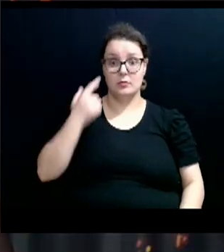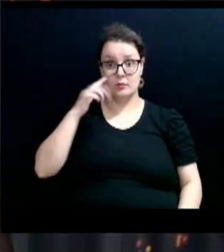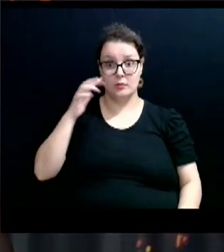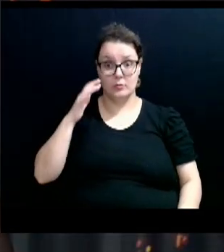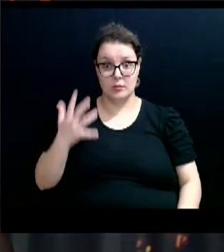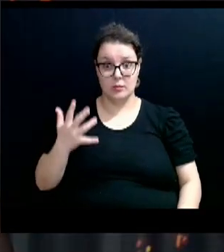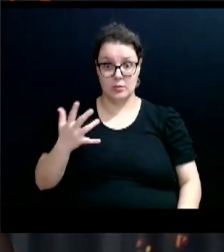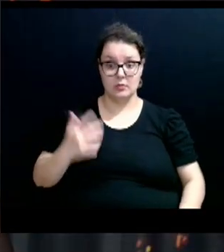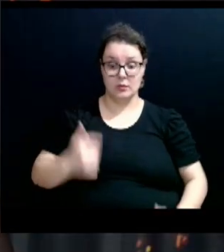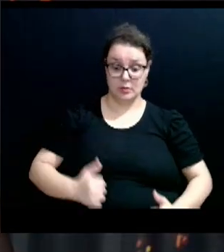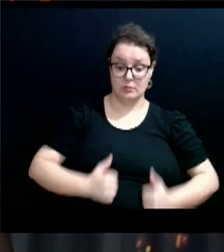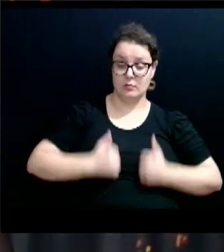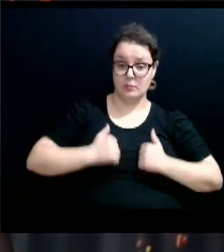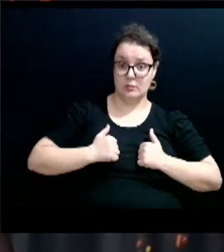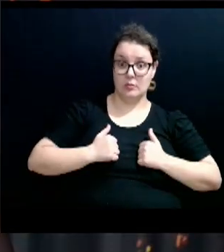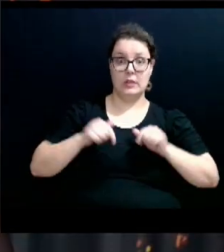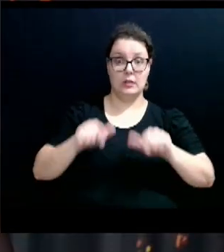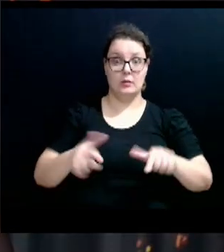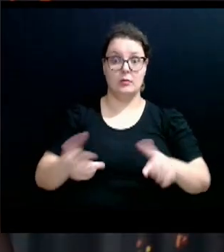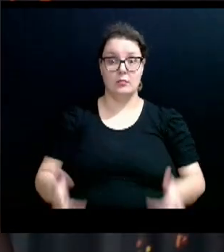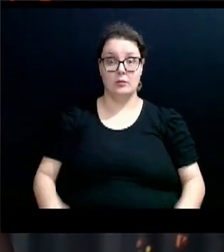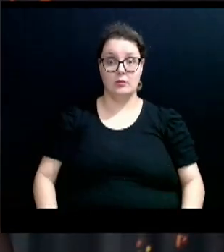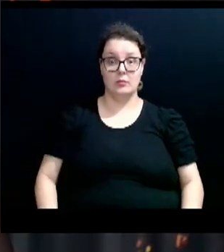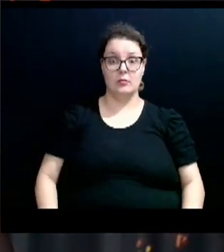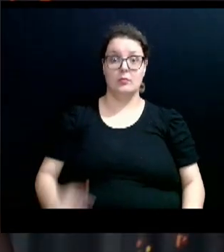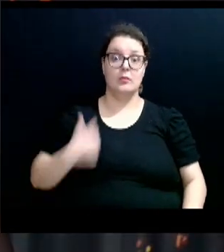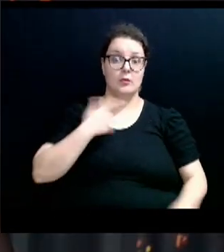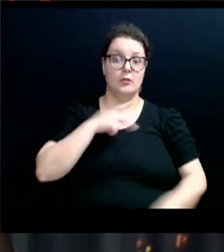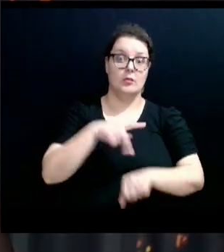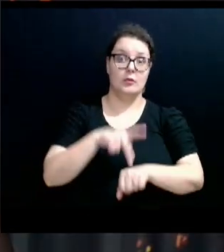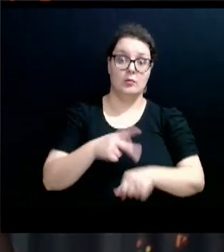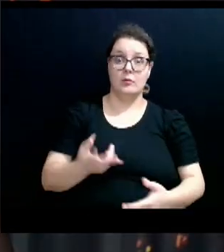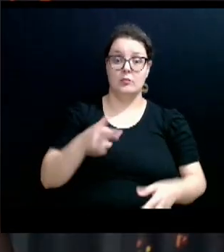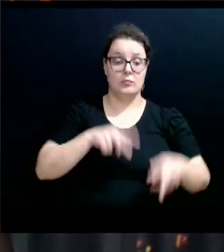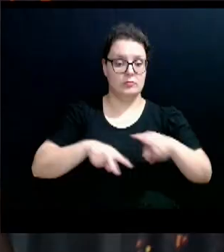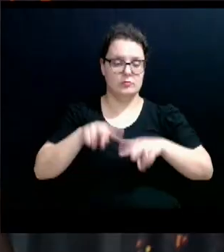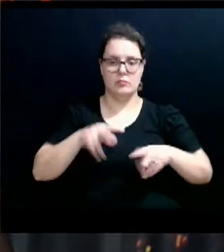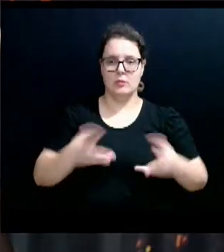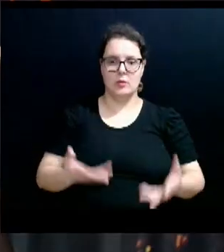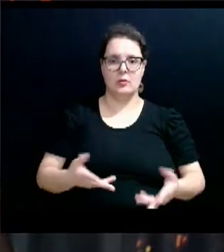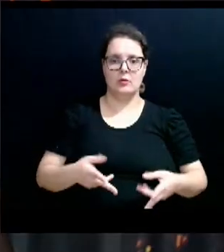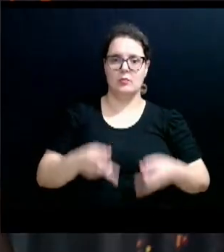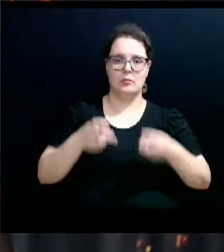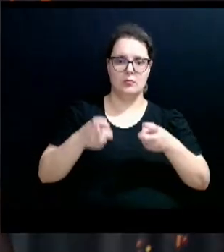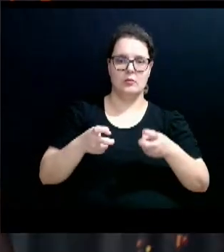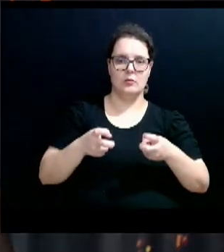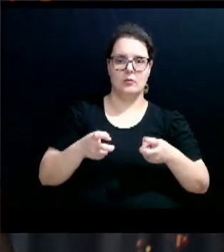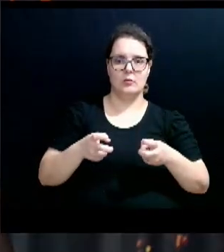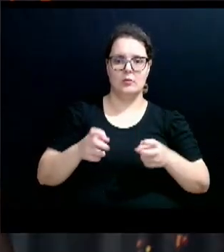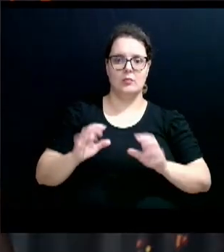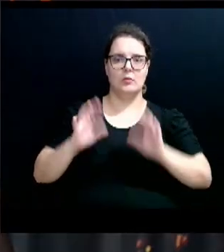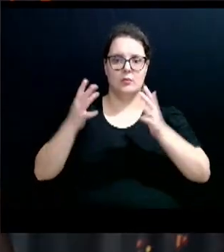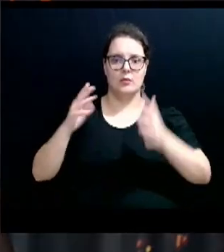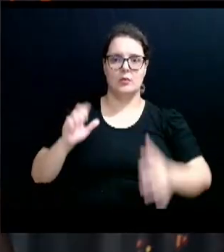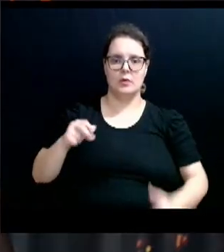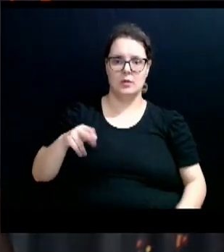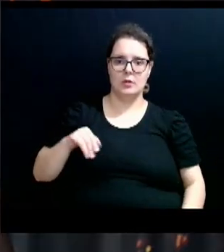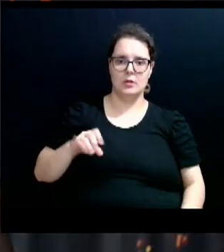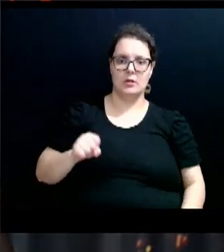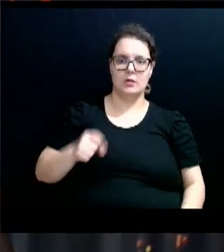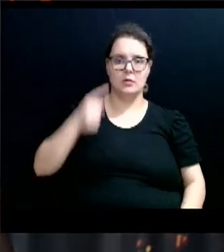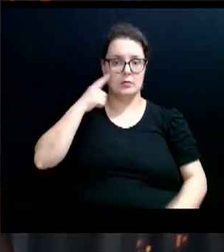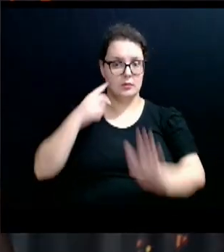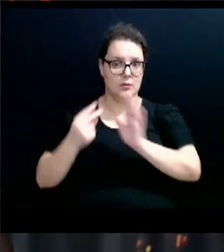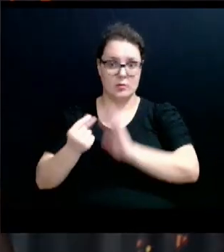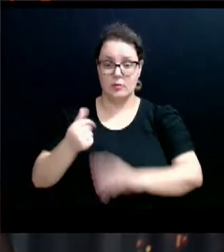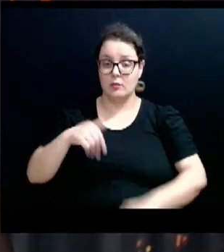e território, o nosso país tem sido visto, né? Foi reconhecido no Festival de Cannes, que é o Festival da Criatividade, como o país mais criativo do